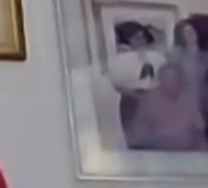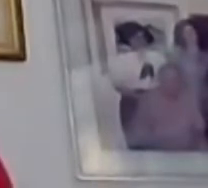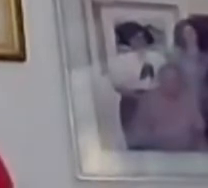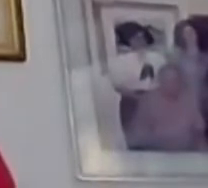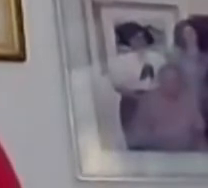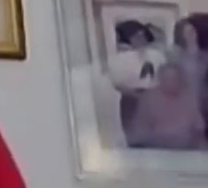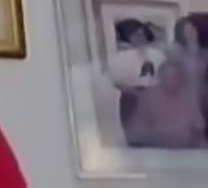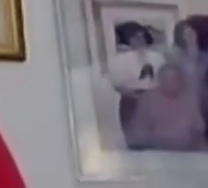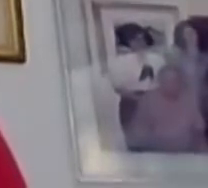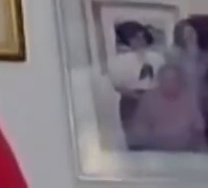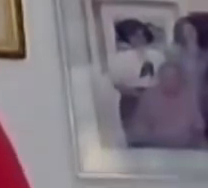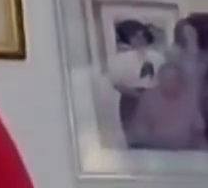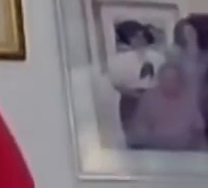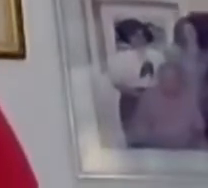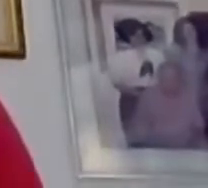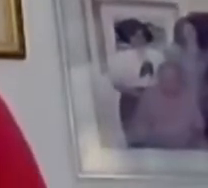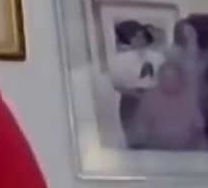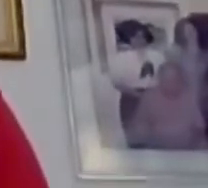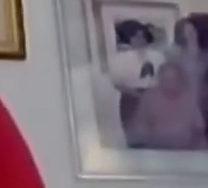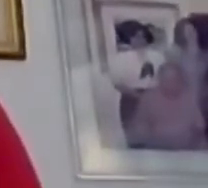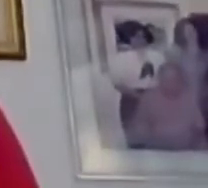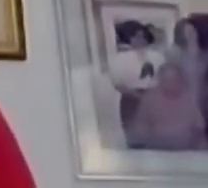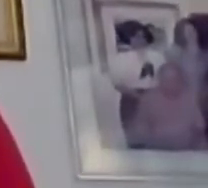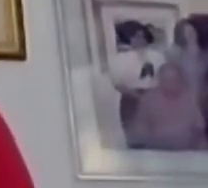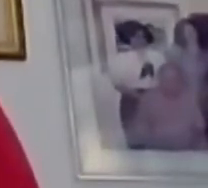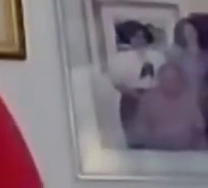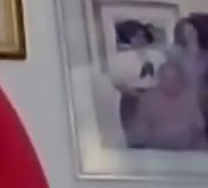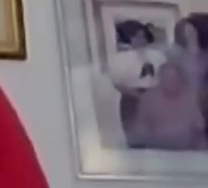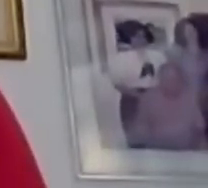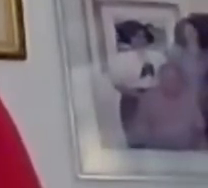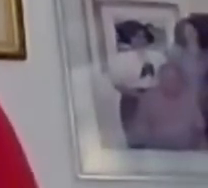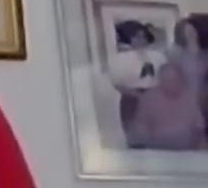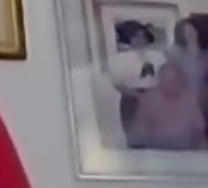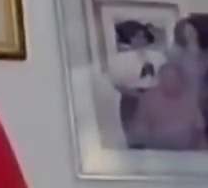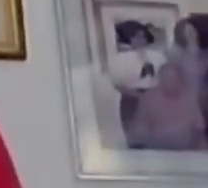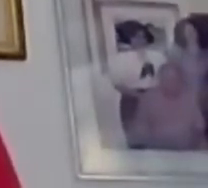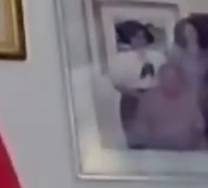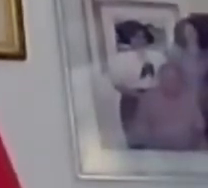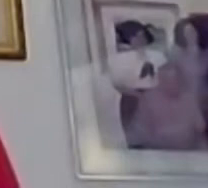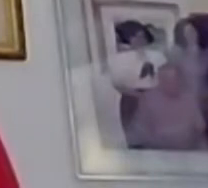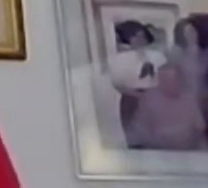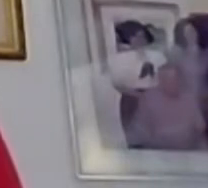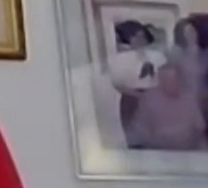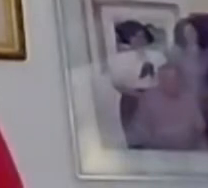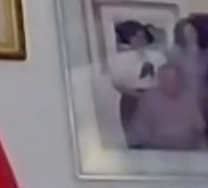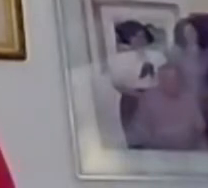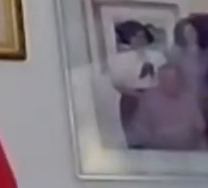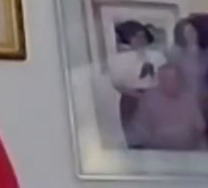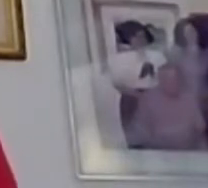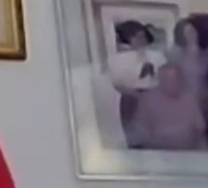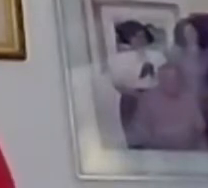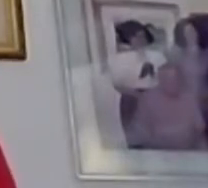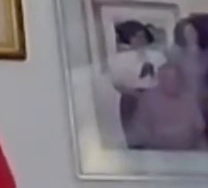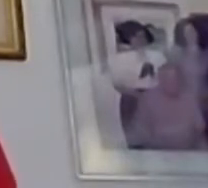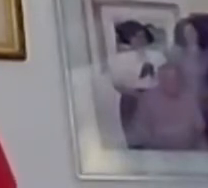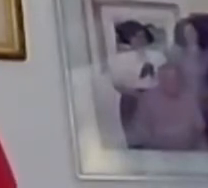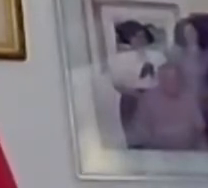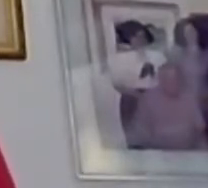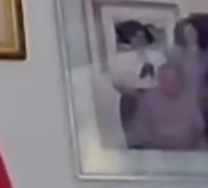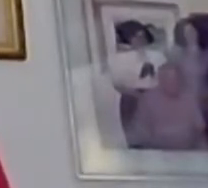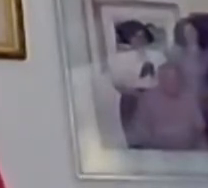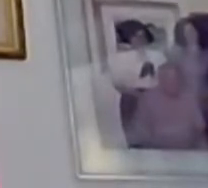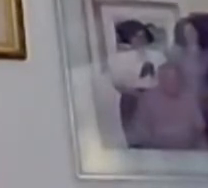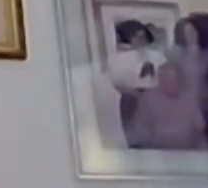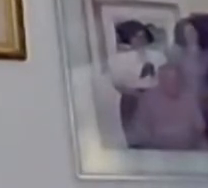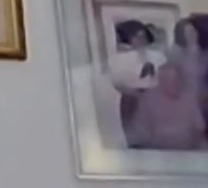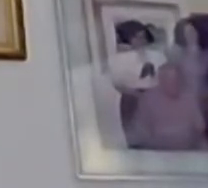saúde que é complexa. Então, uma sugestão que eu daria, talvez seja interesse também a essa